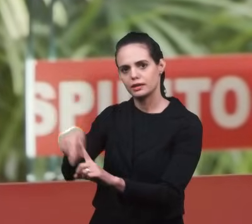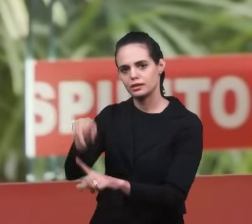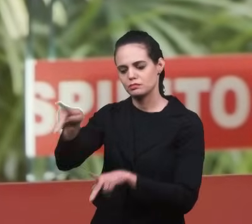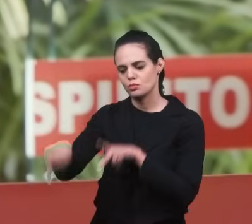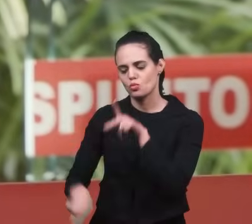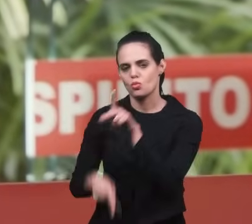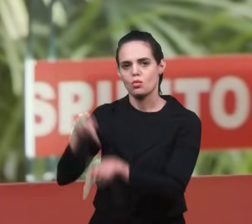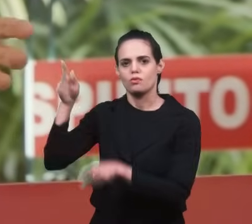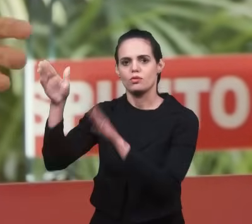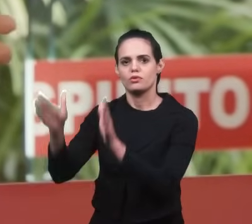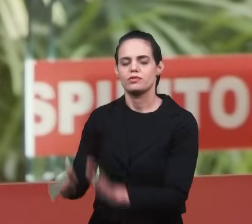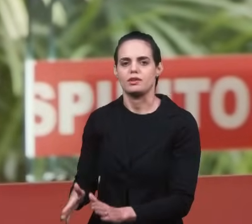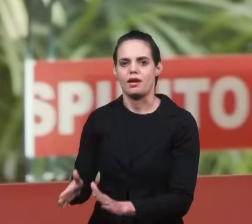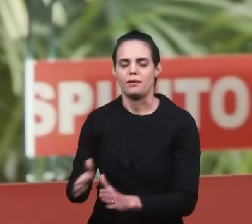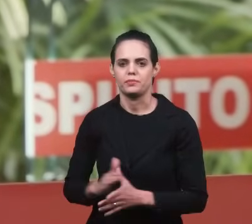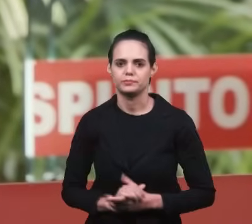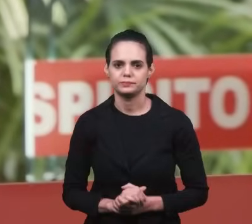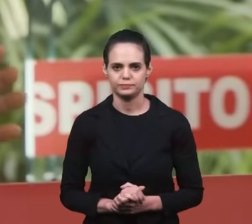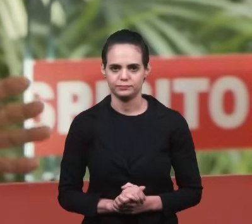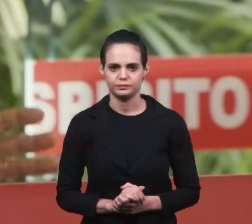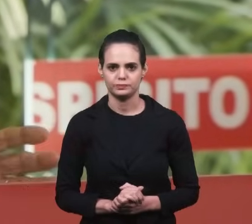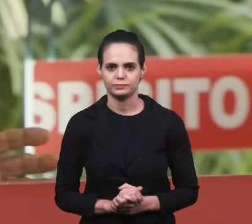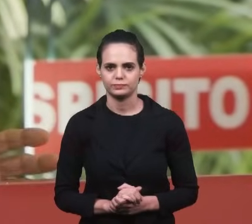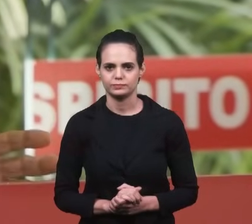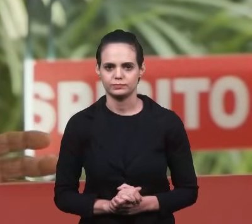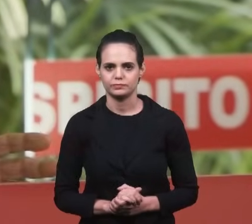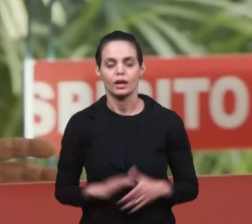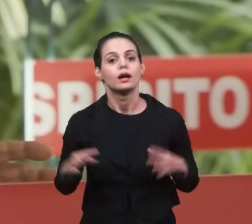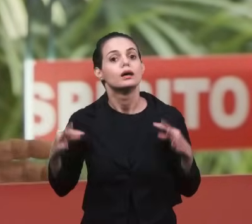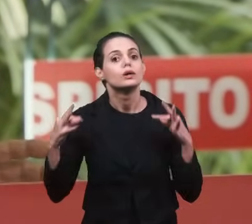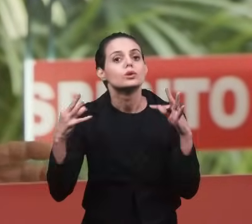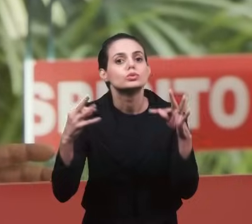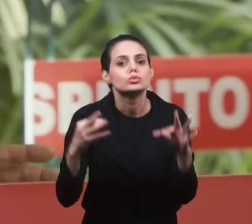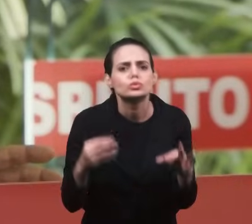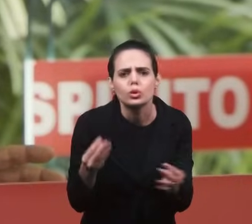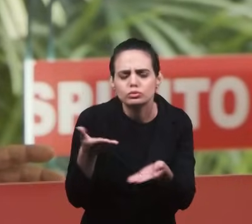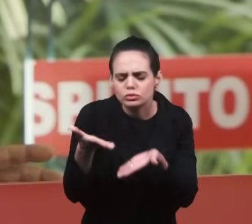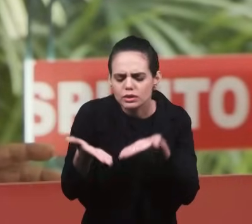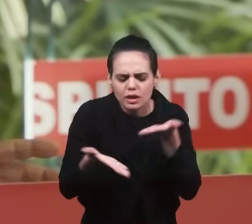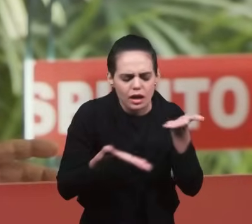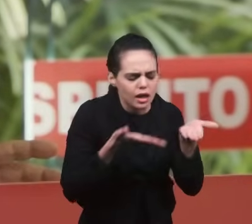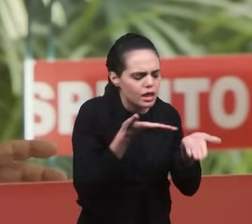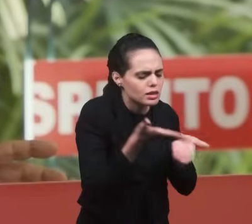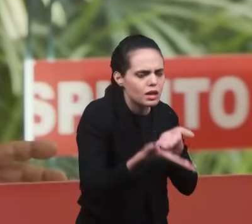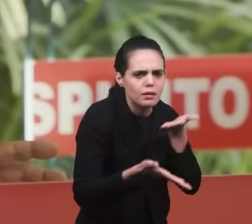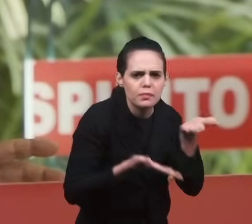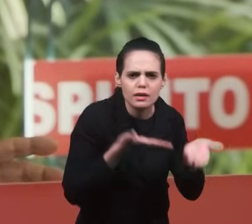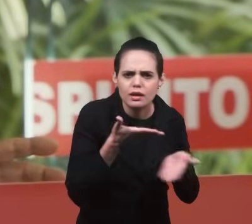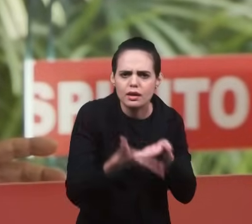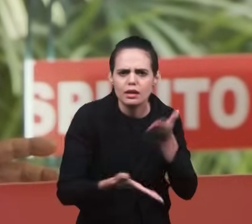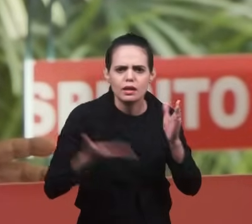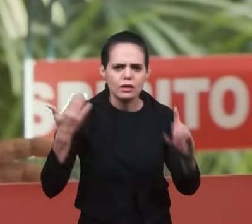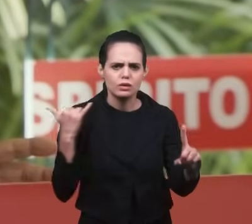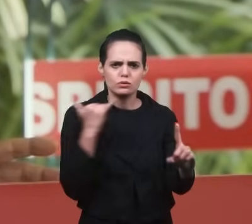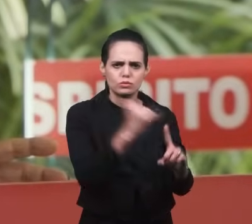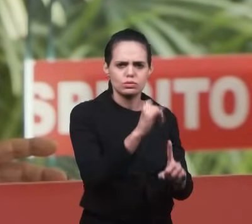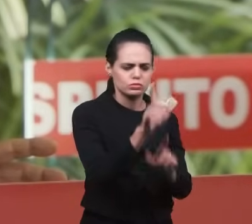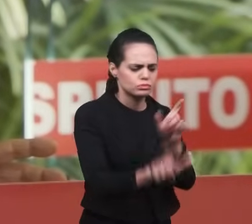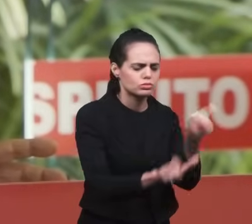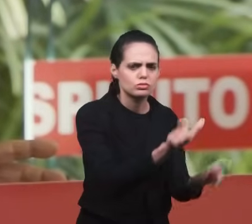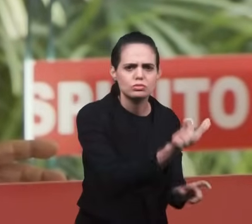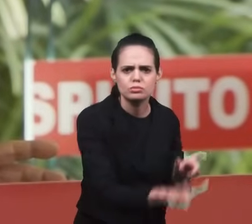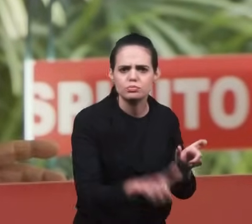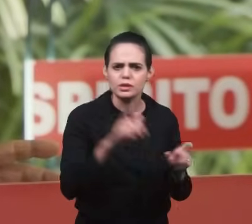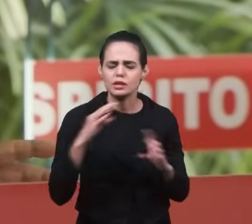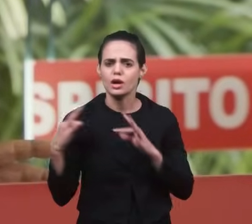Israel, visível. Então, todo o cuidado dos profetas, então você vai ver toda a profecia